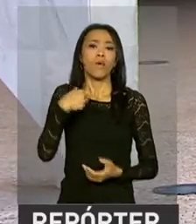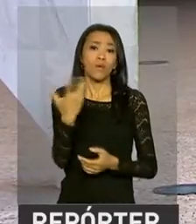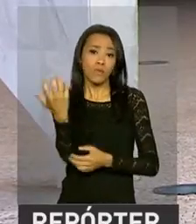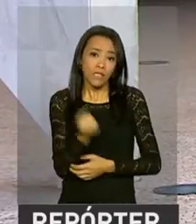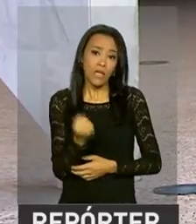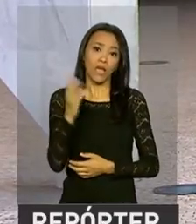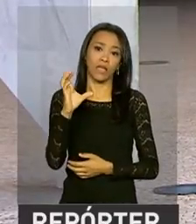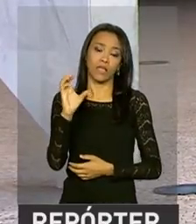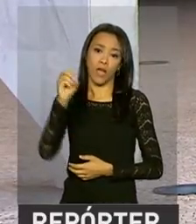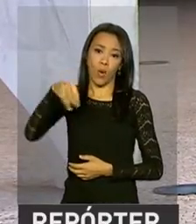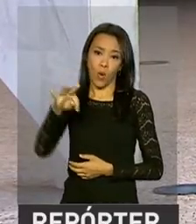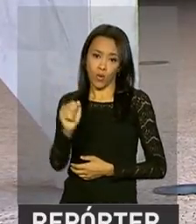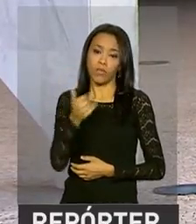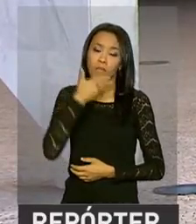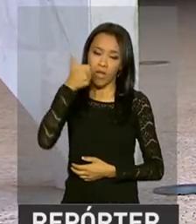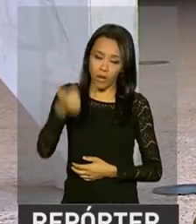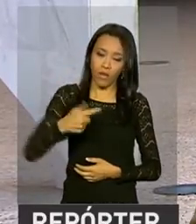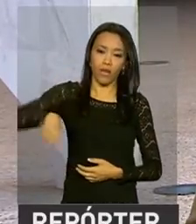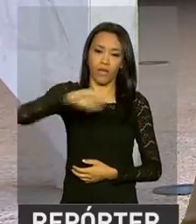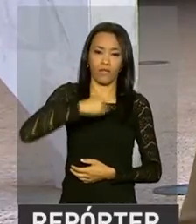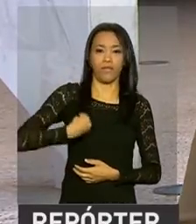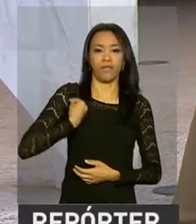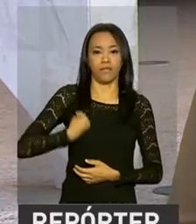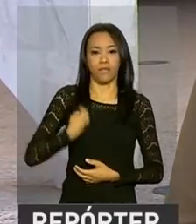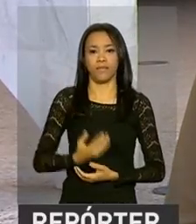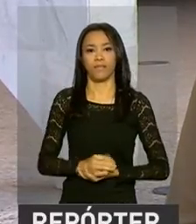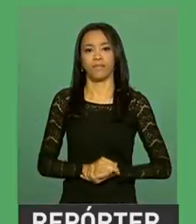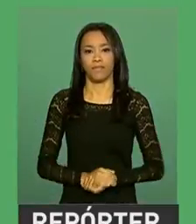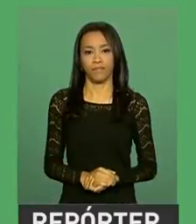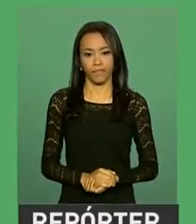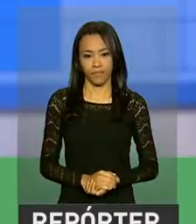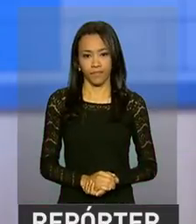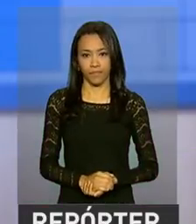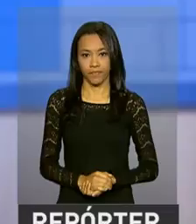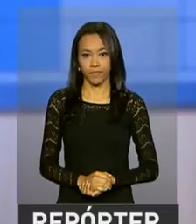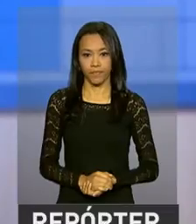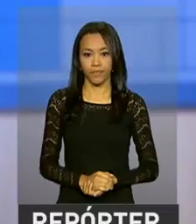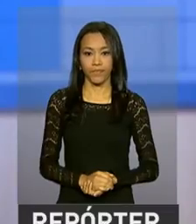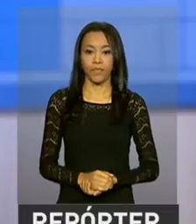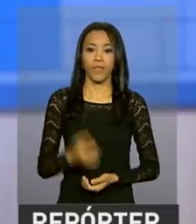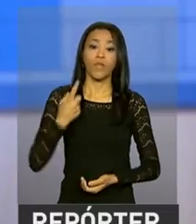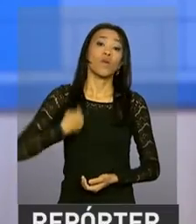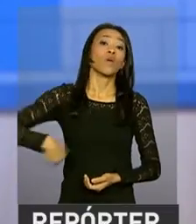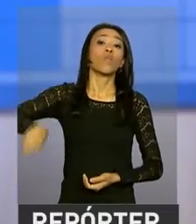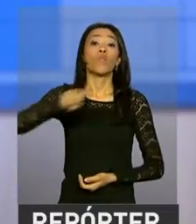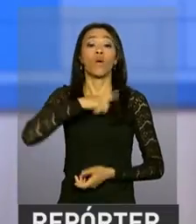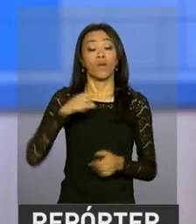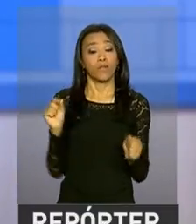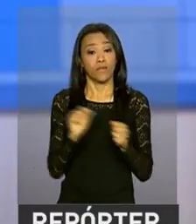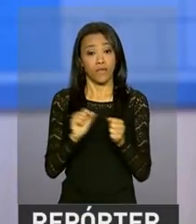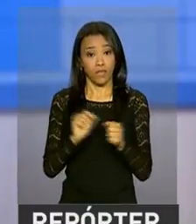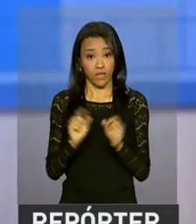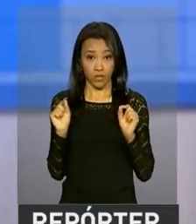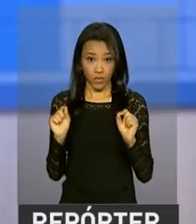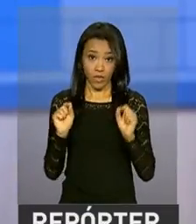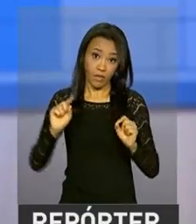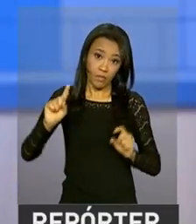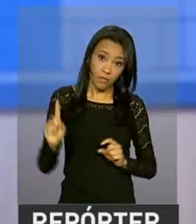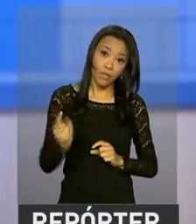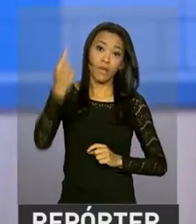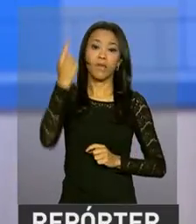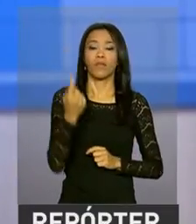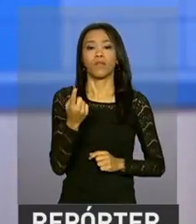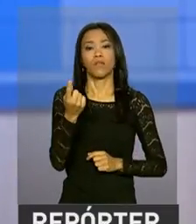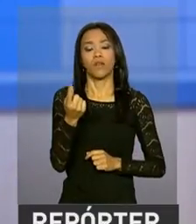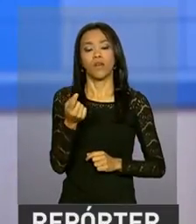vai melhorar a vida dos brasileiros o que nós estamos fazendo em primeiro lugar a injetar